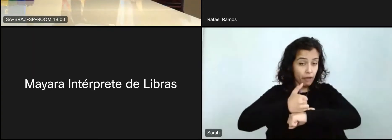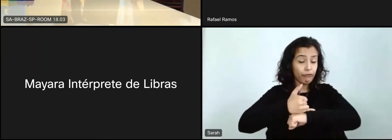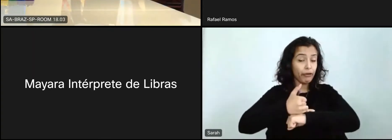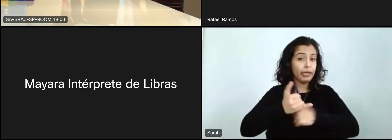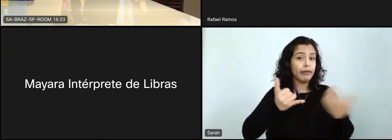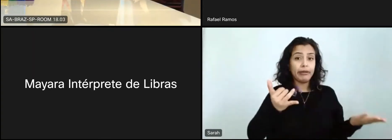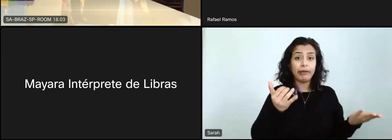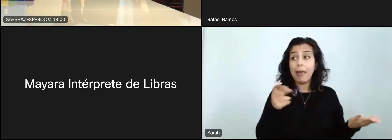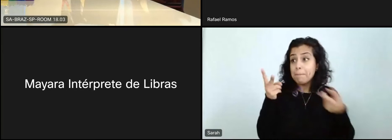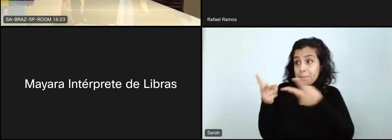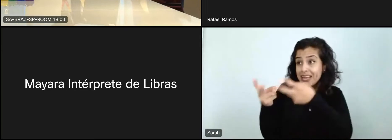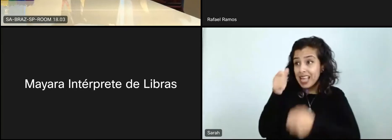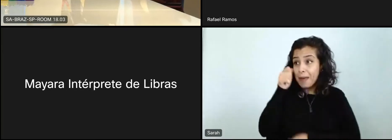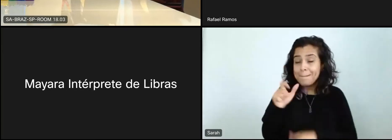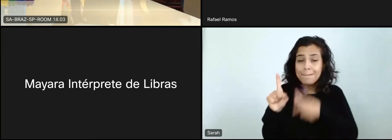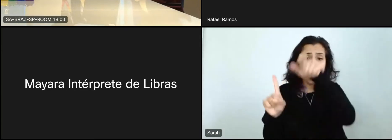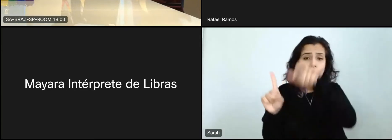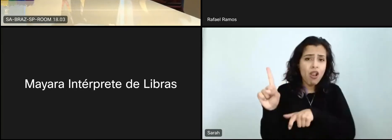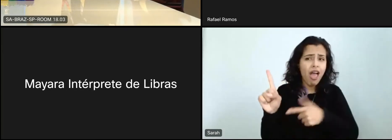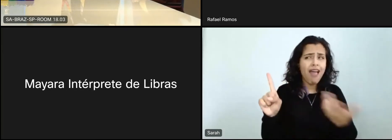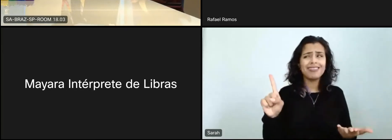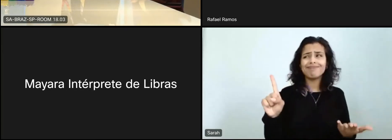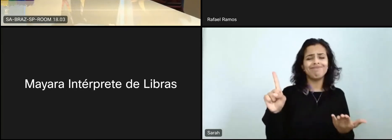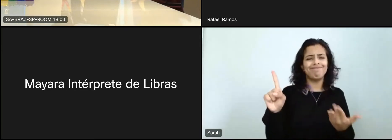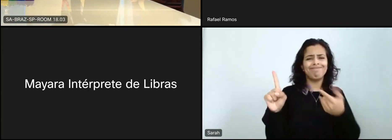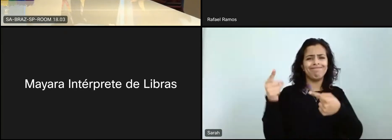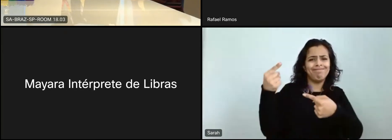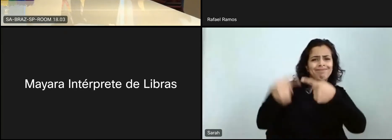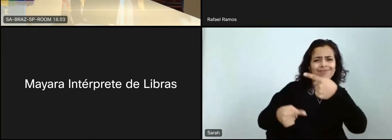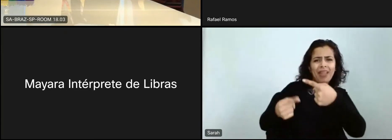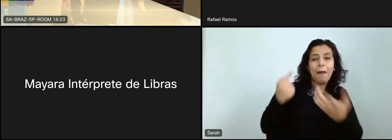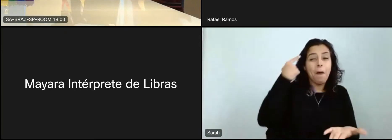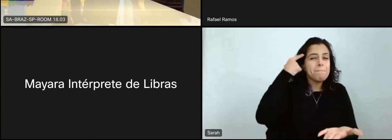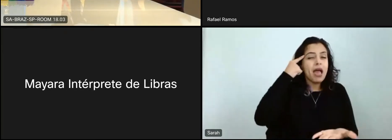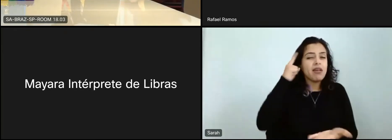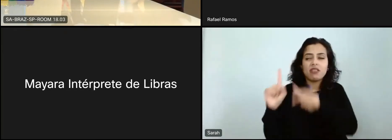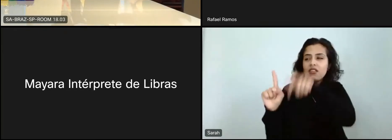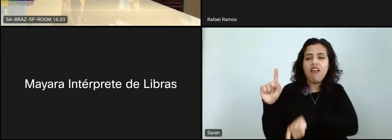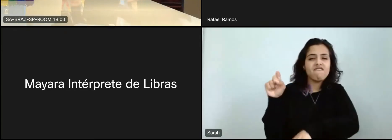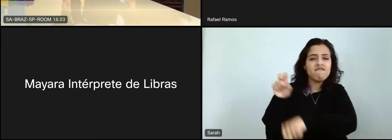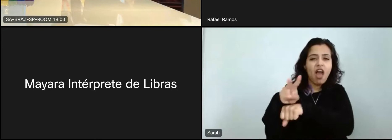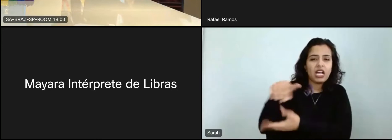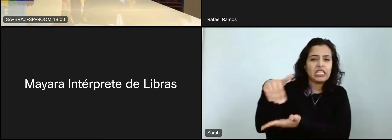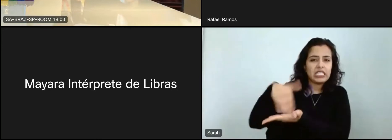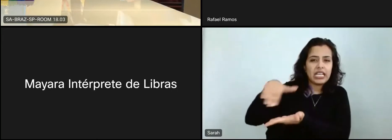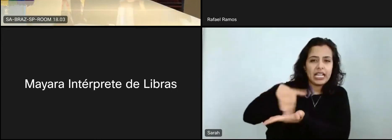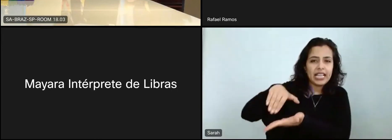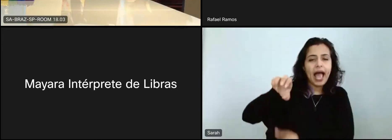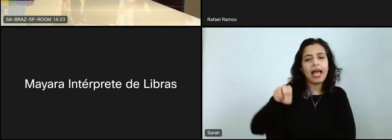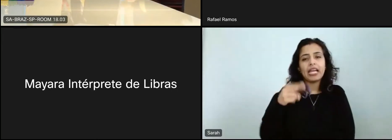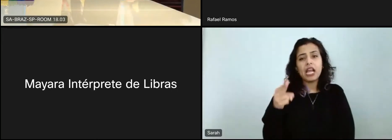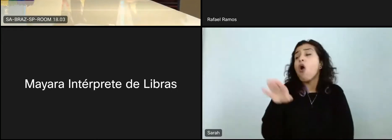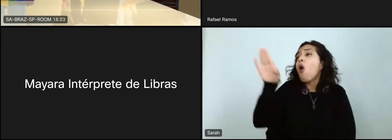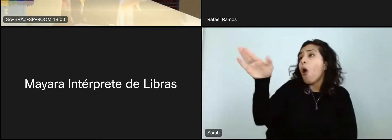uma mulher e acha que ela está ali para ser a secretária, ou está ali para, ah, você me vê um cafezinho? Ou